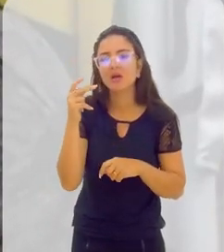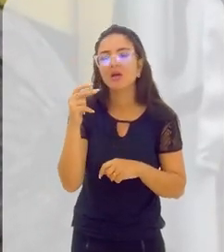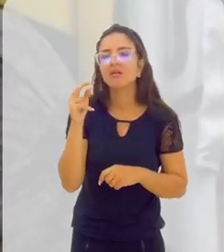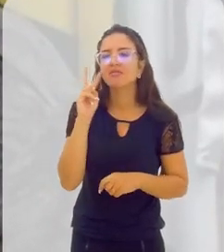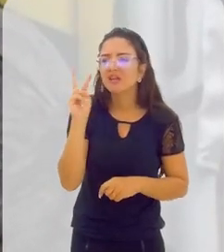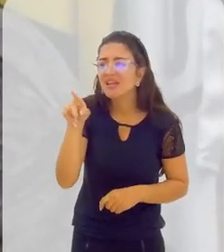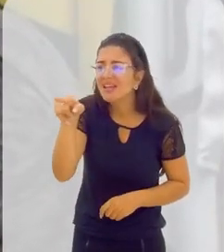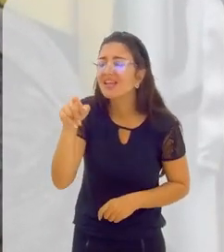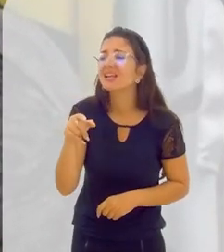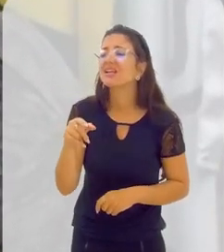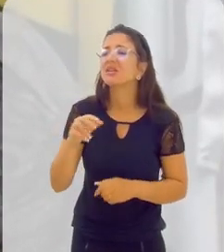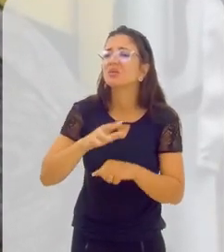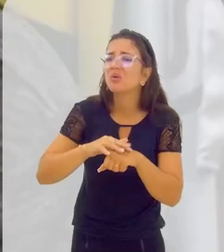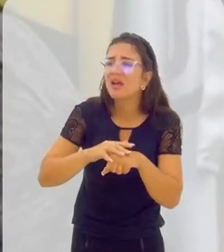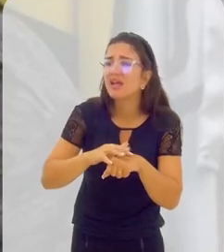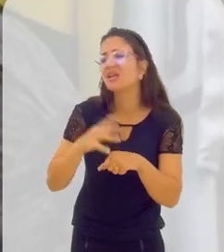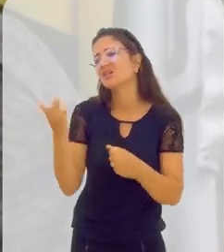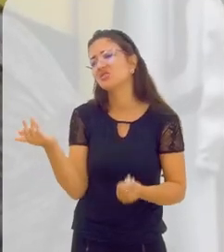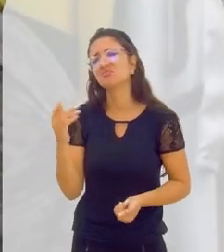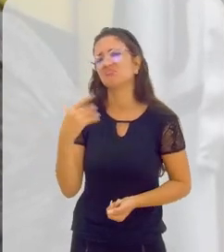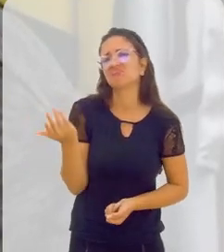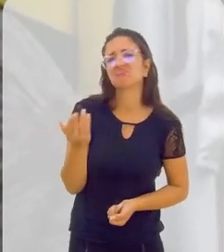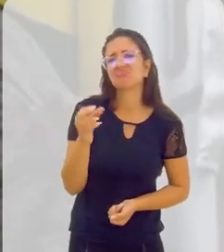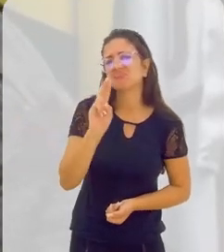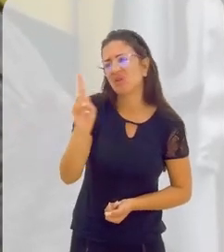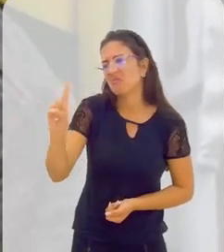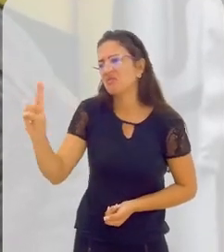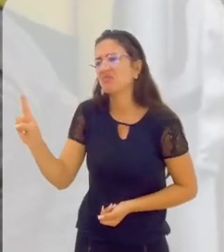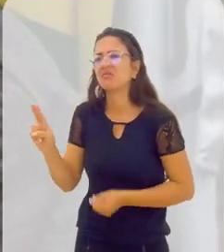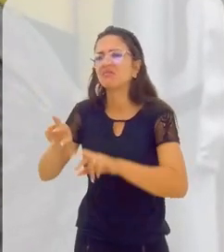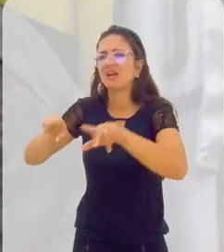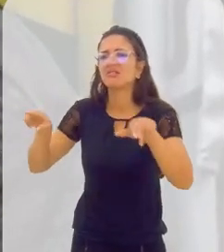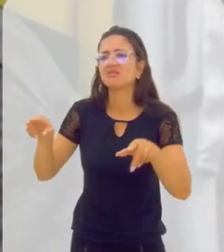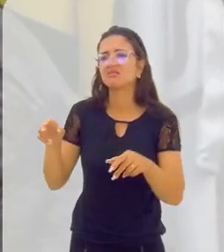uma patologia chama todo mundo de Dona Mariazinha